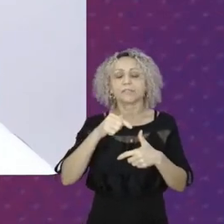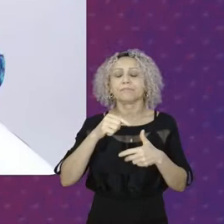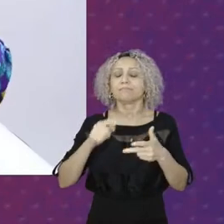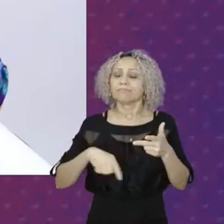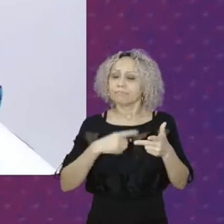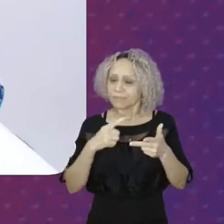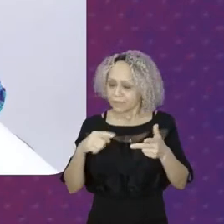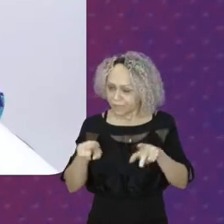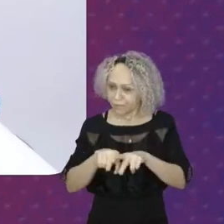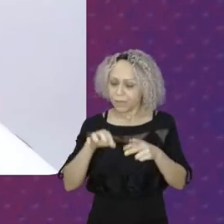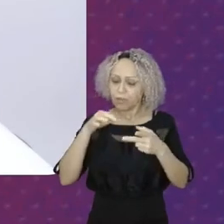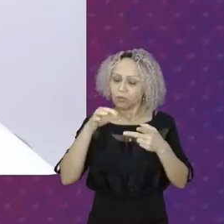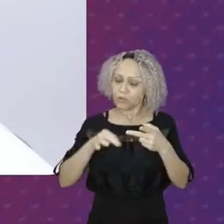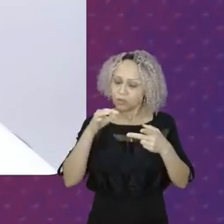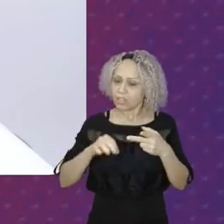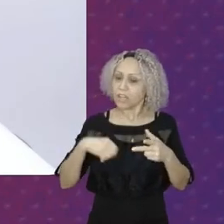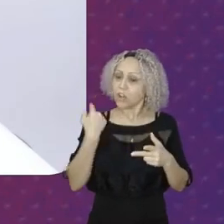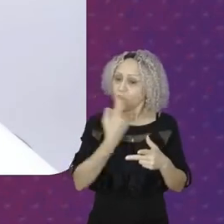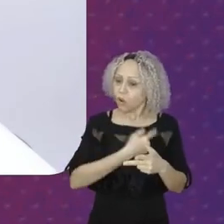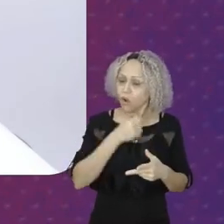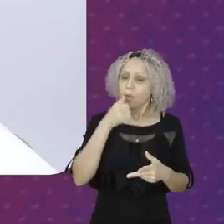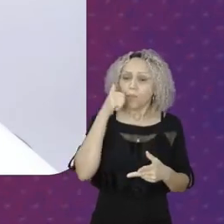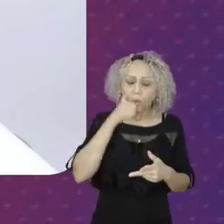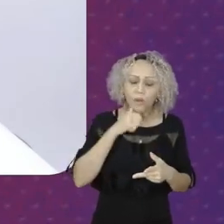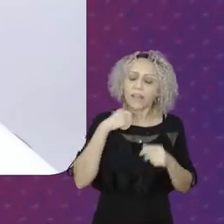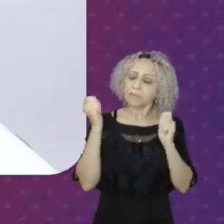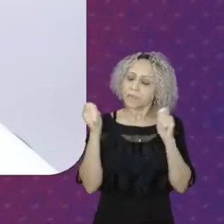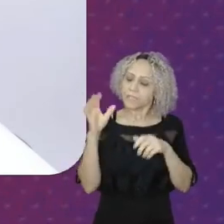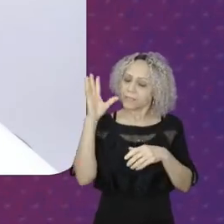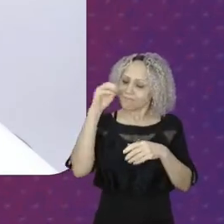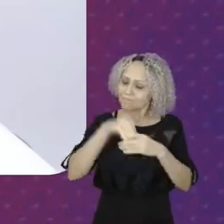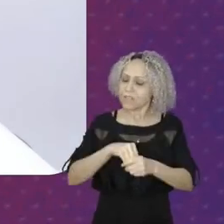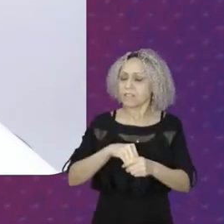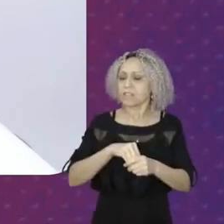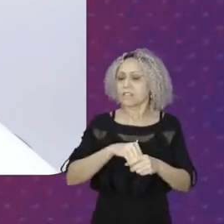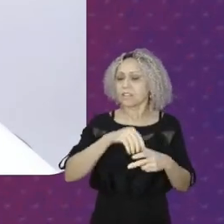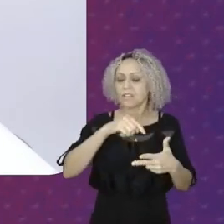Judiciário, e por isso nós parlamentares